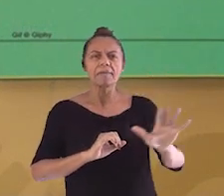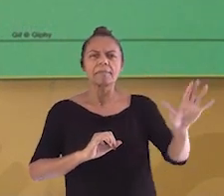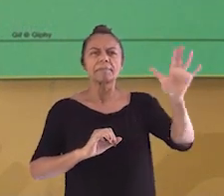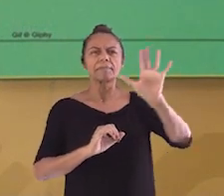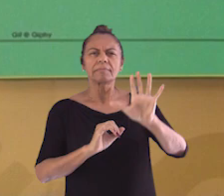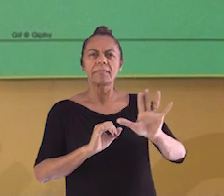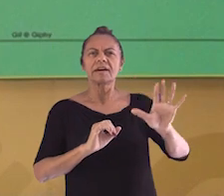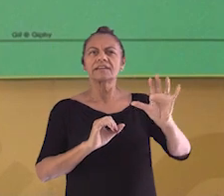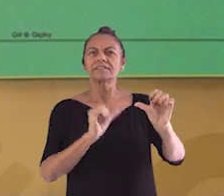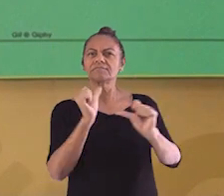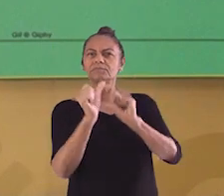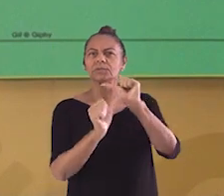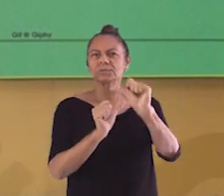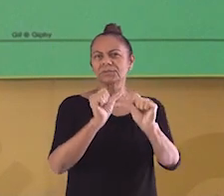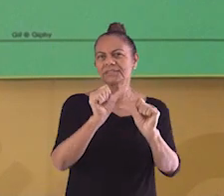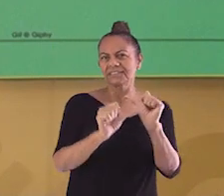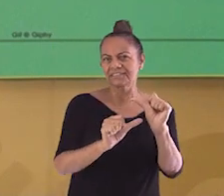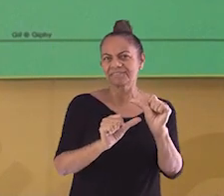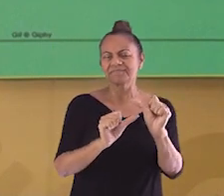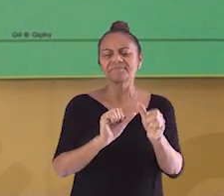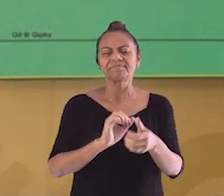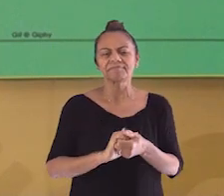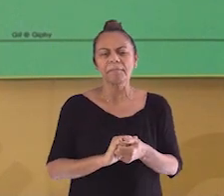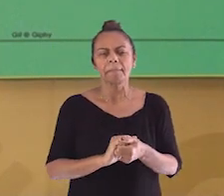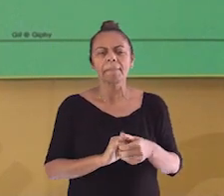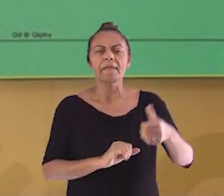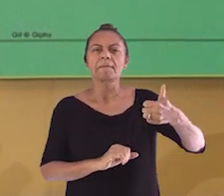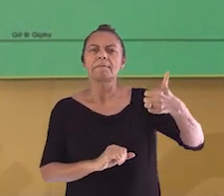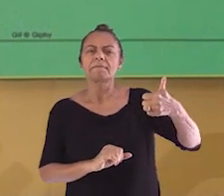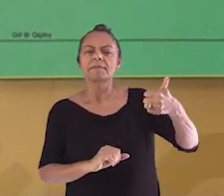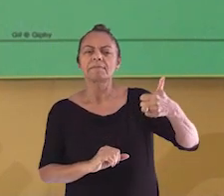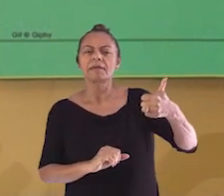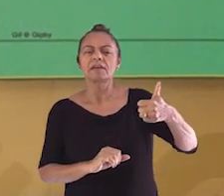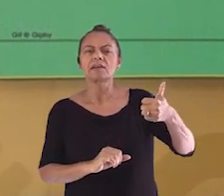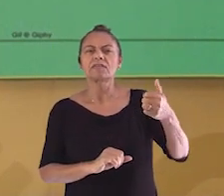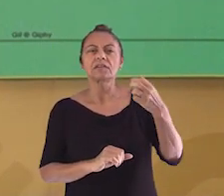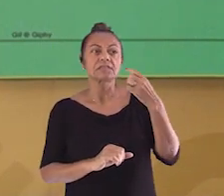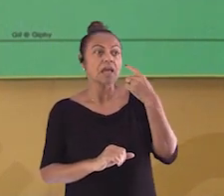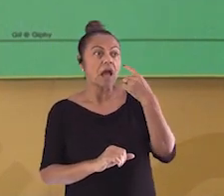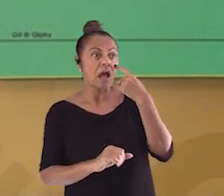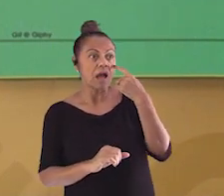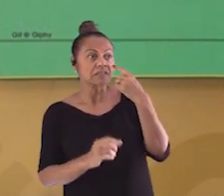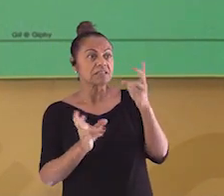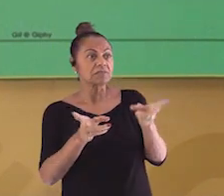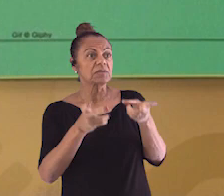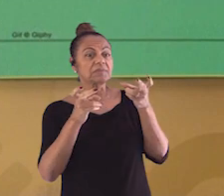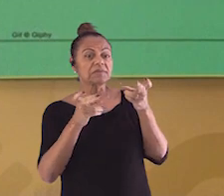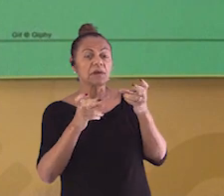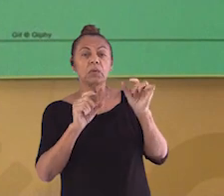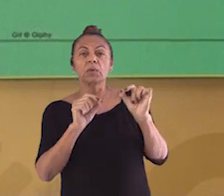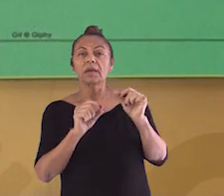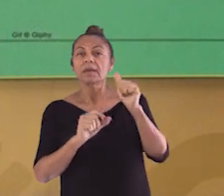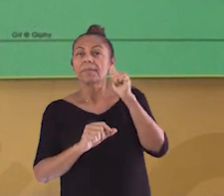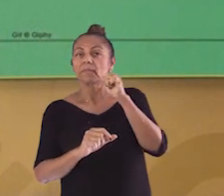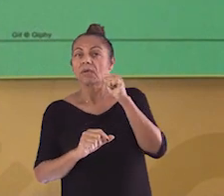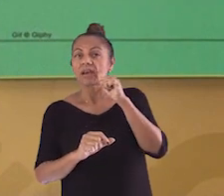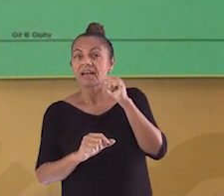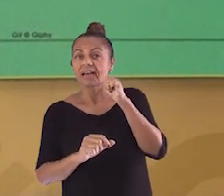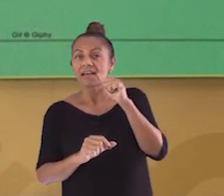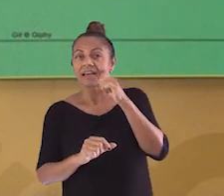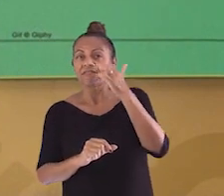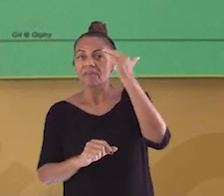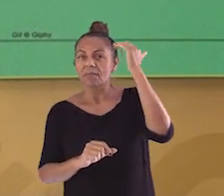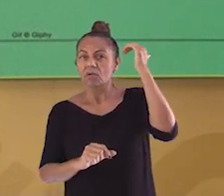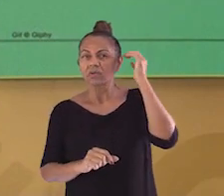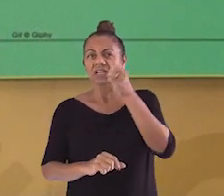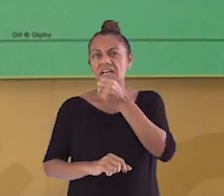a mudança nos celulares. Nesse primeiro GIF aqui, vocês podem ver uma famosa, a Lady